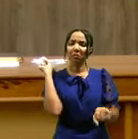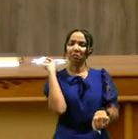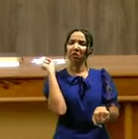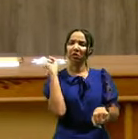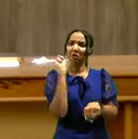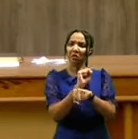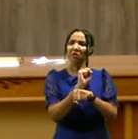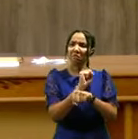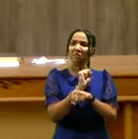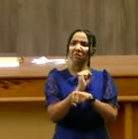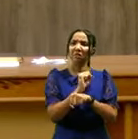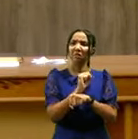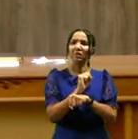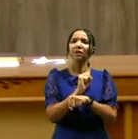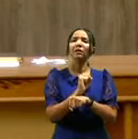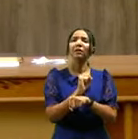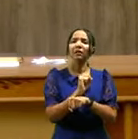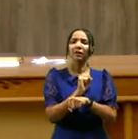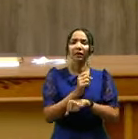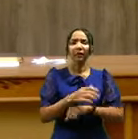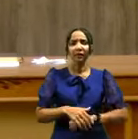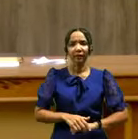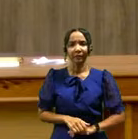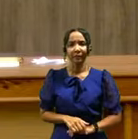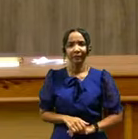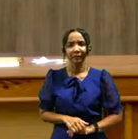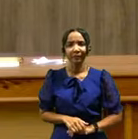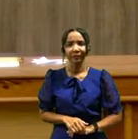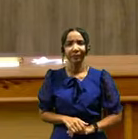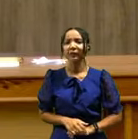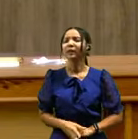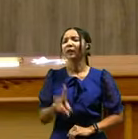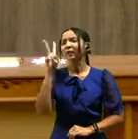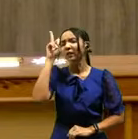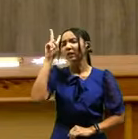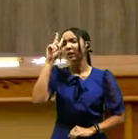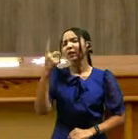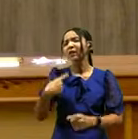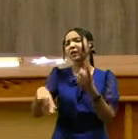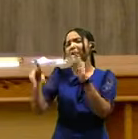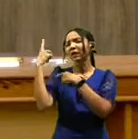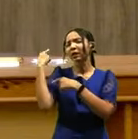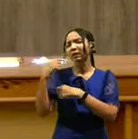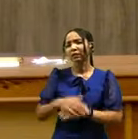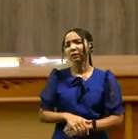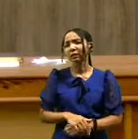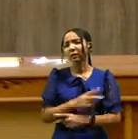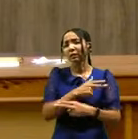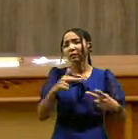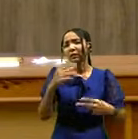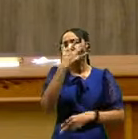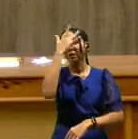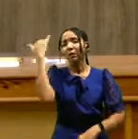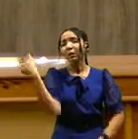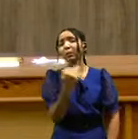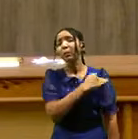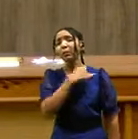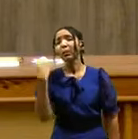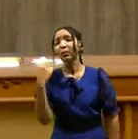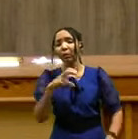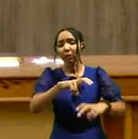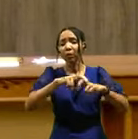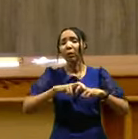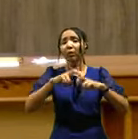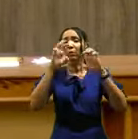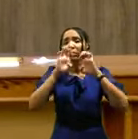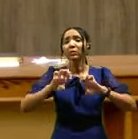as autoridades matava quantos crent morreram por causa do evangelho e o evangelho parou tá lá em Filipenses 4:22